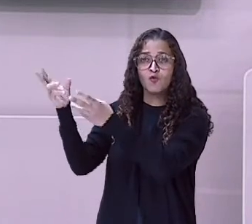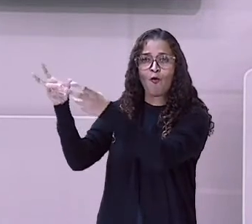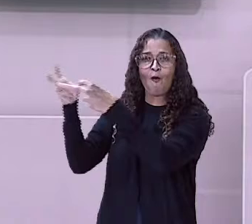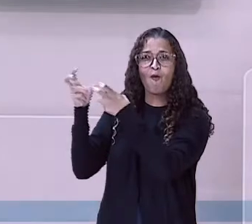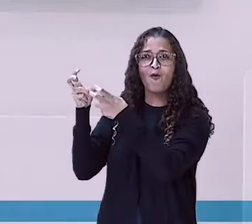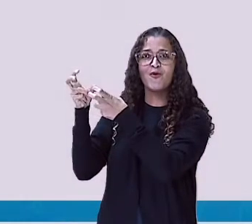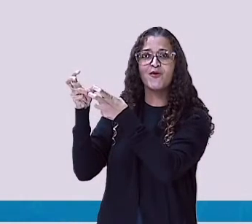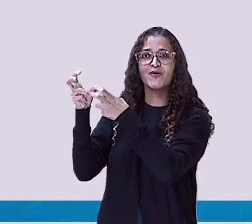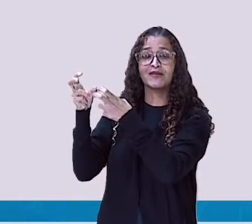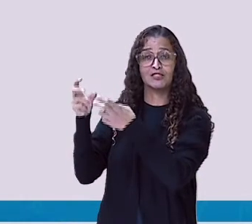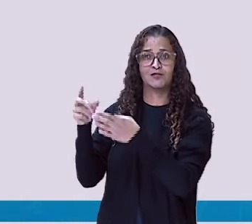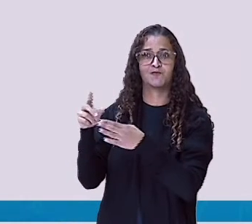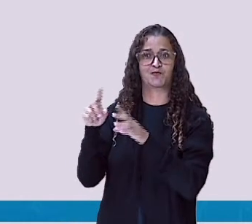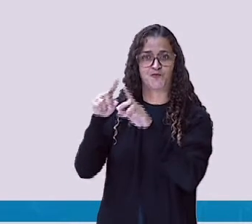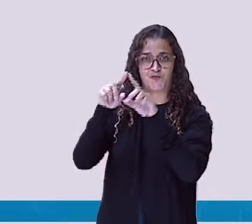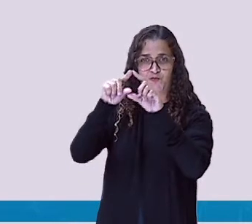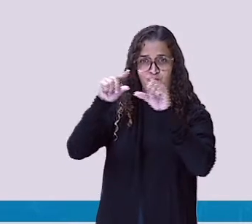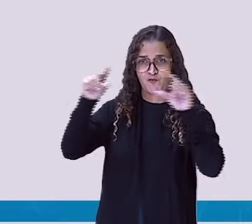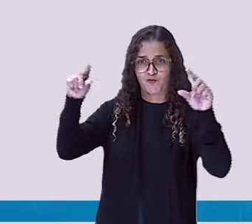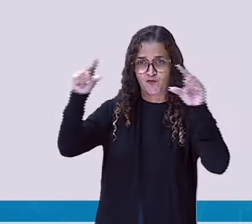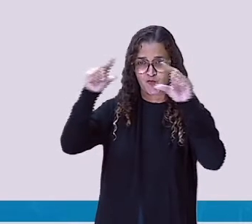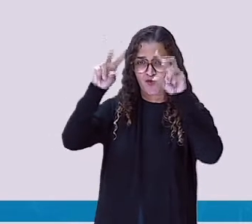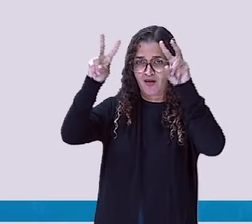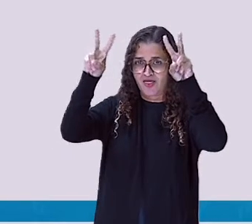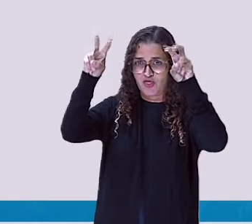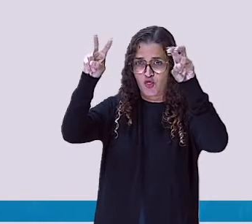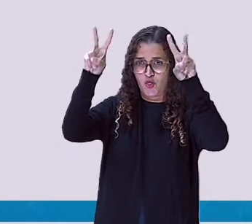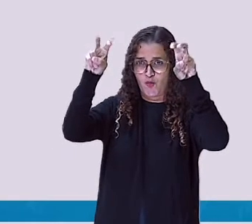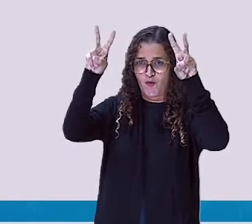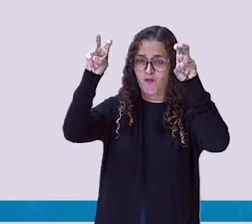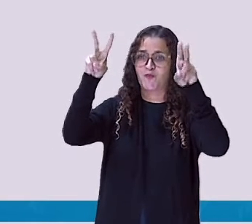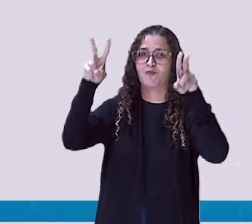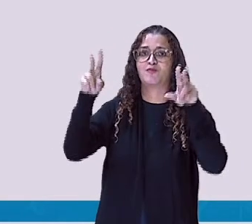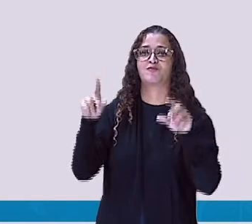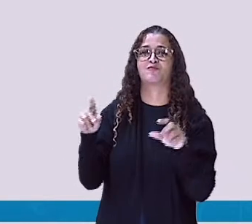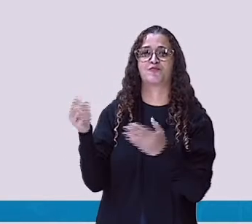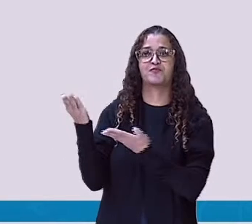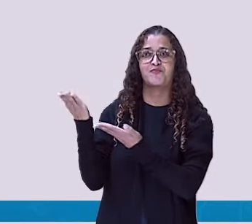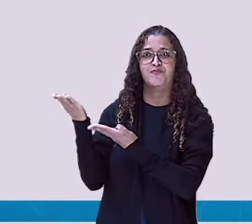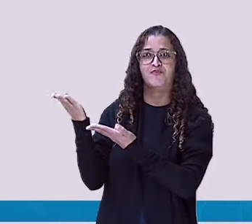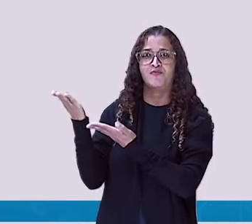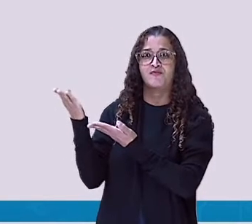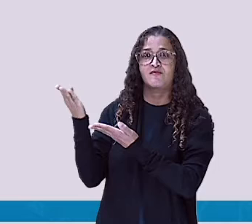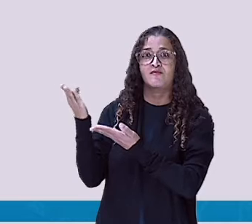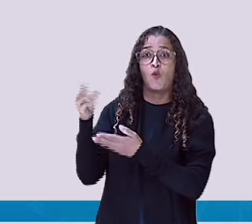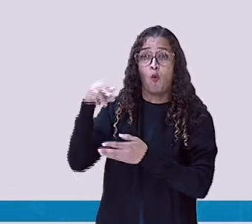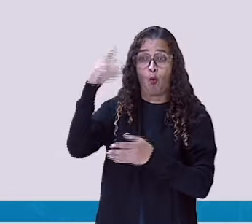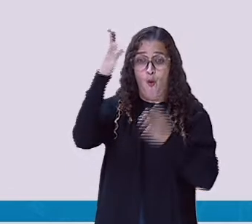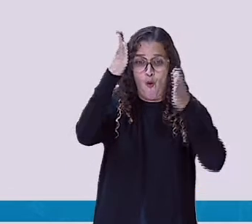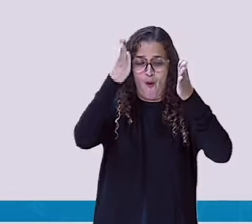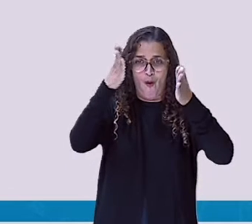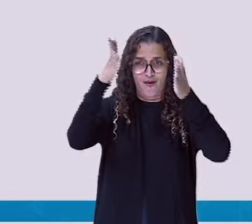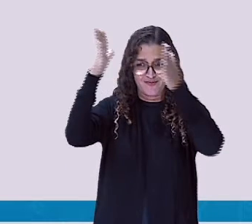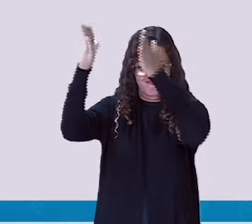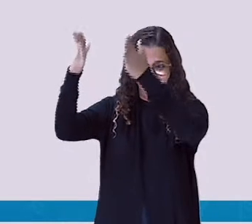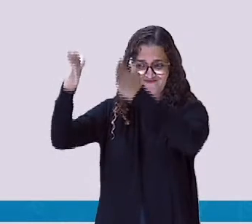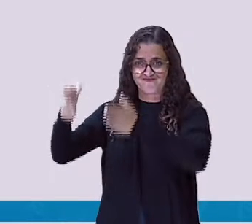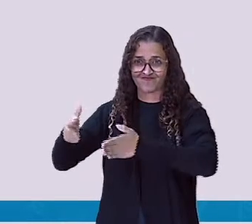Temos aqui, ó, o espaço para o título, temos 3